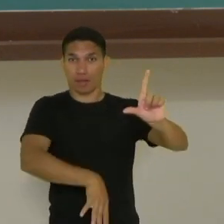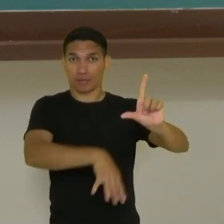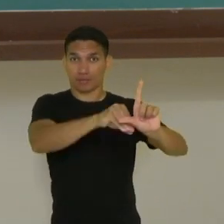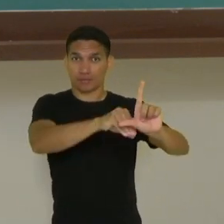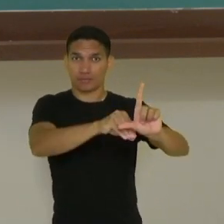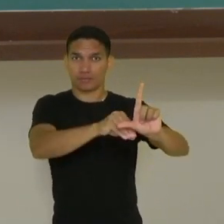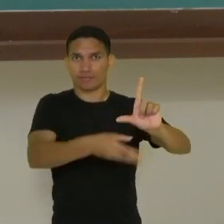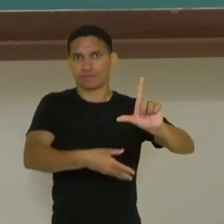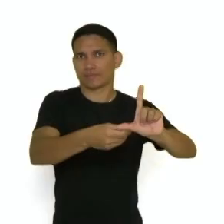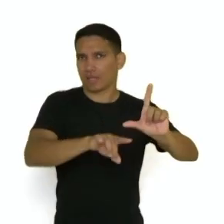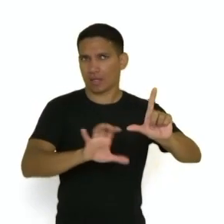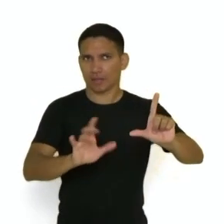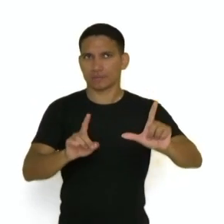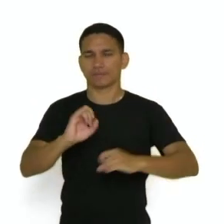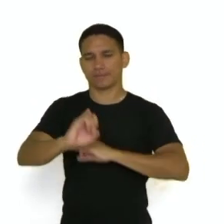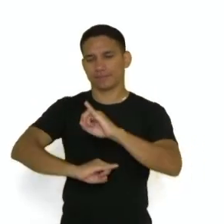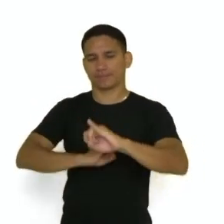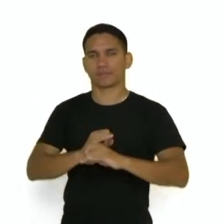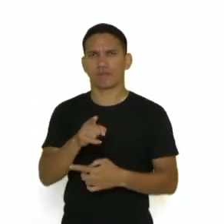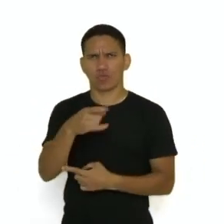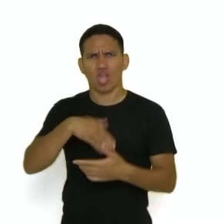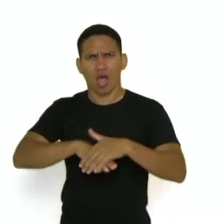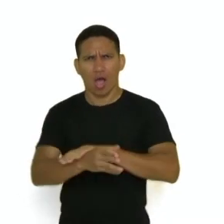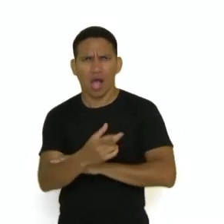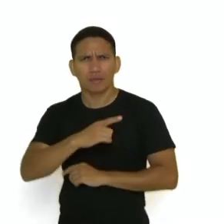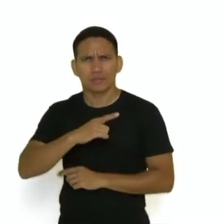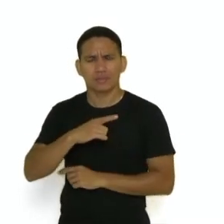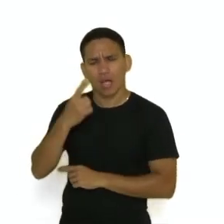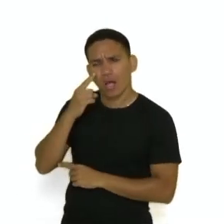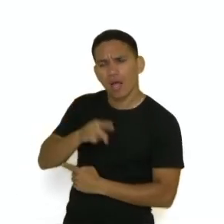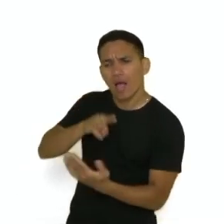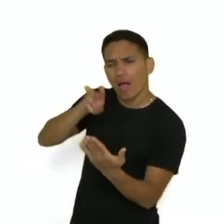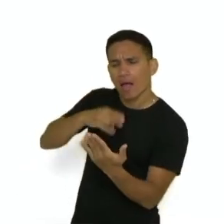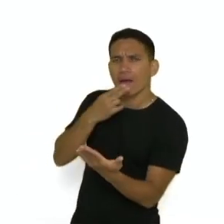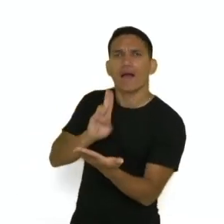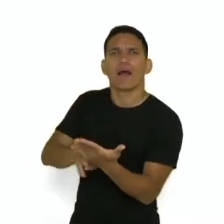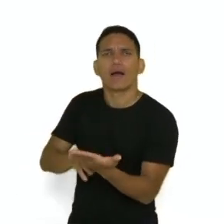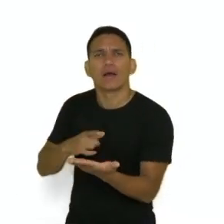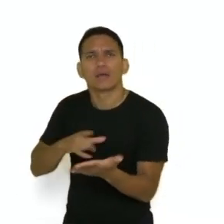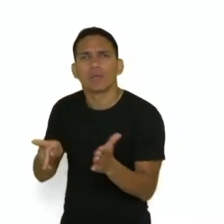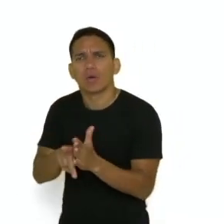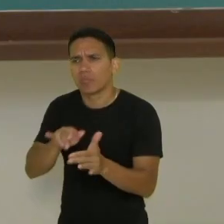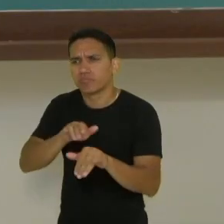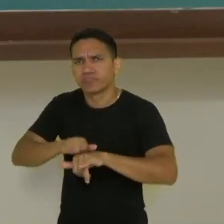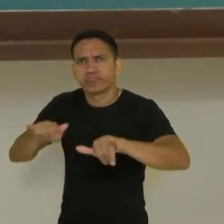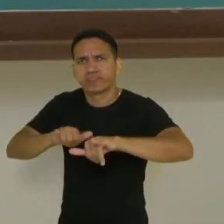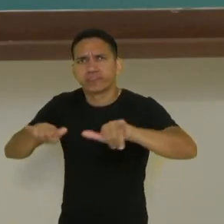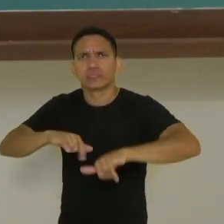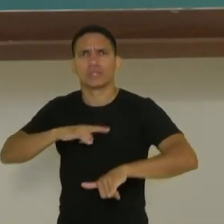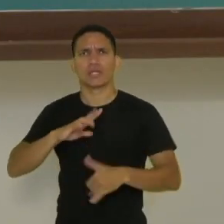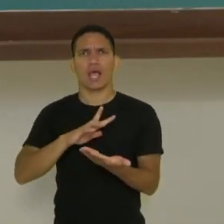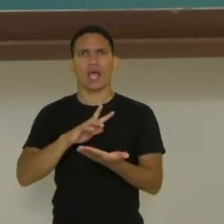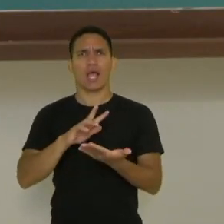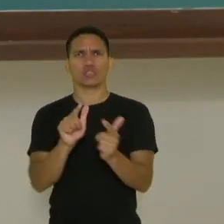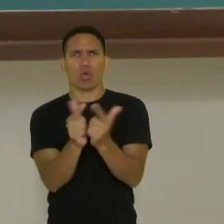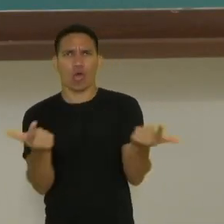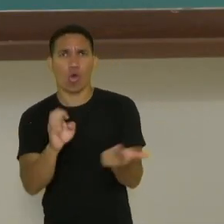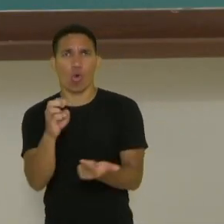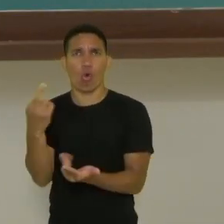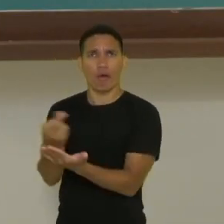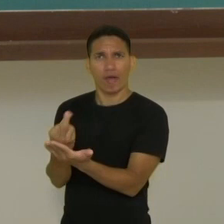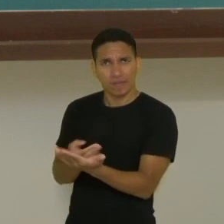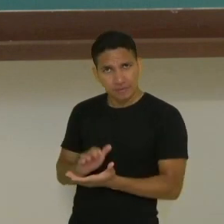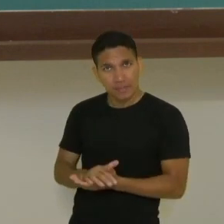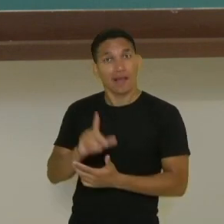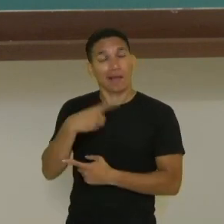internet. Você tem o hábito de ler cartas dos leitores divulgadas em revistas ou jornais? Essa seção de cartas dos leitores,